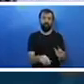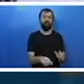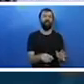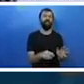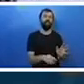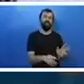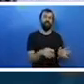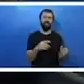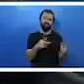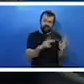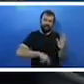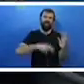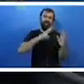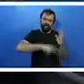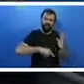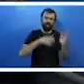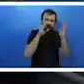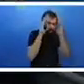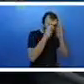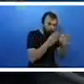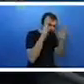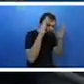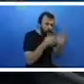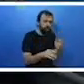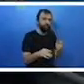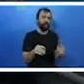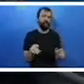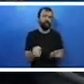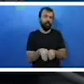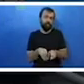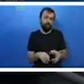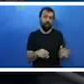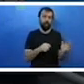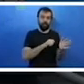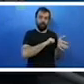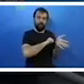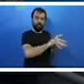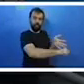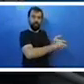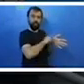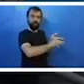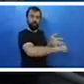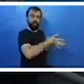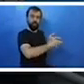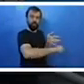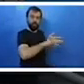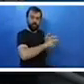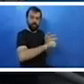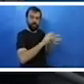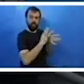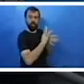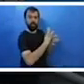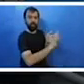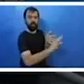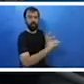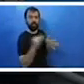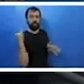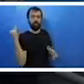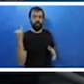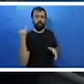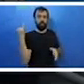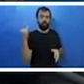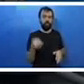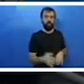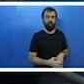muito entendimento e grifar as partes que mandam grifar. Tem aluno que não está